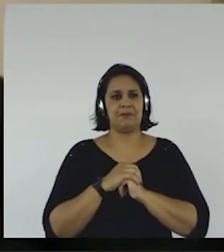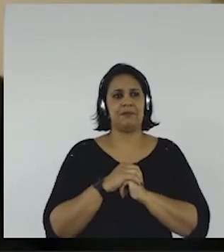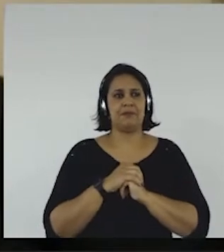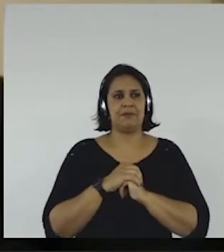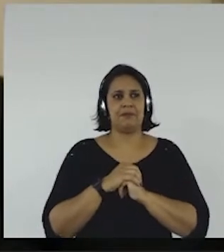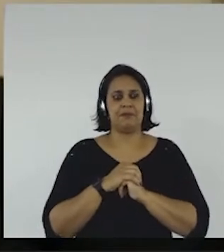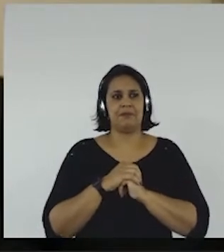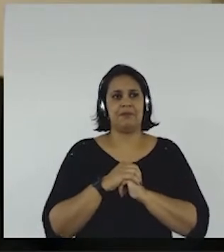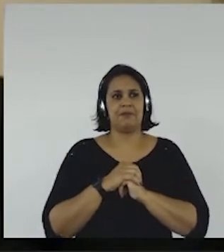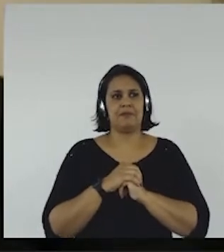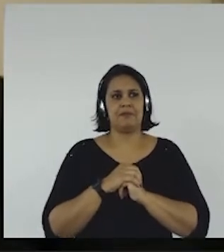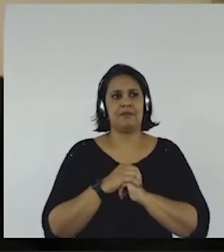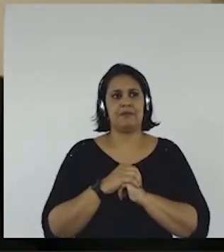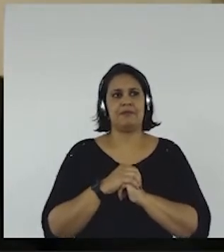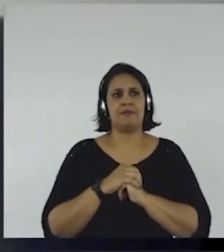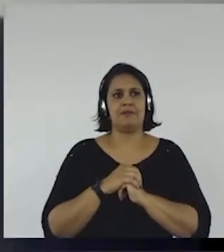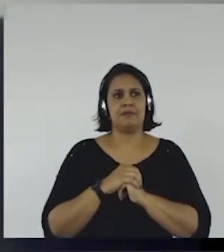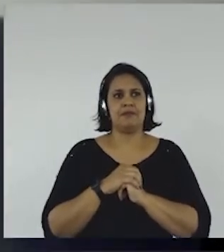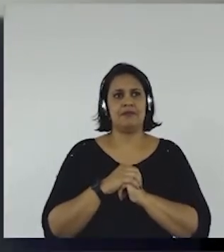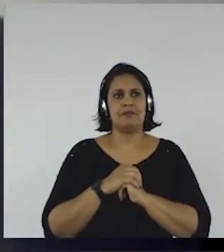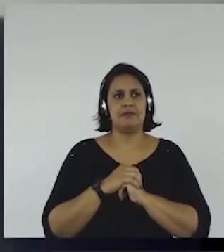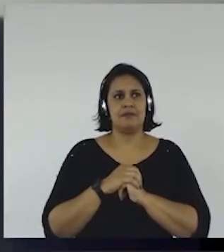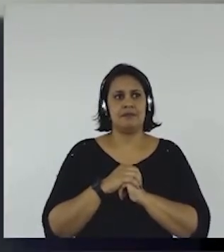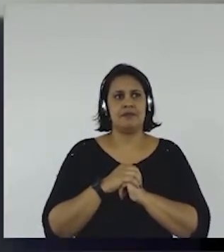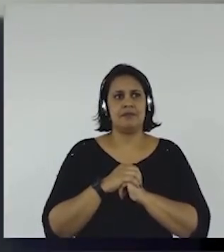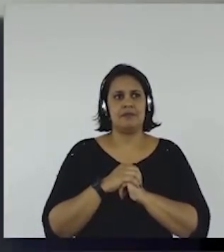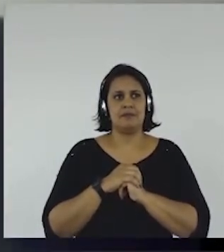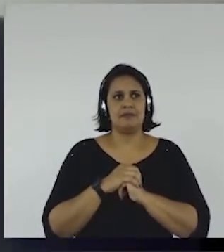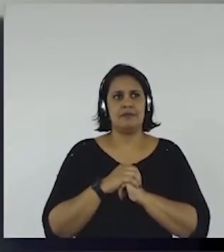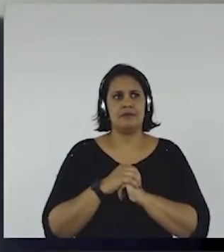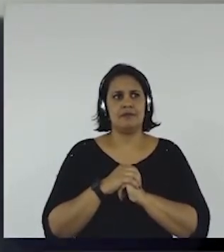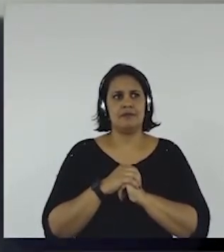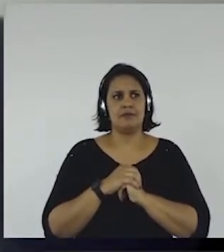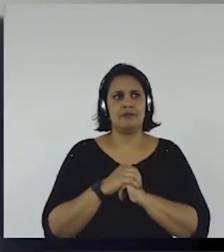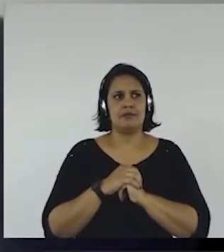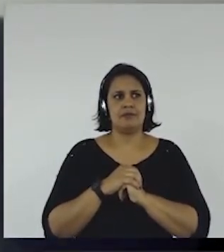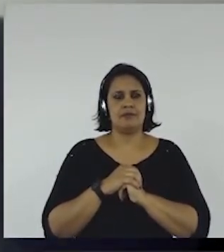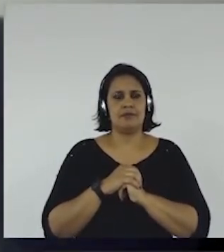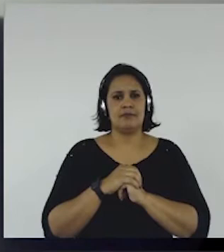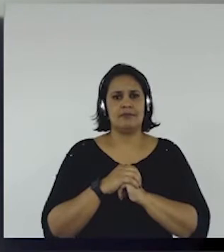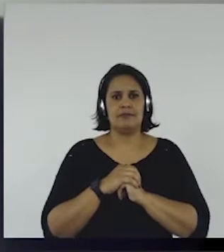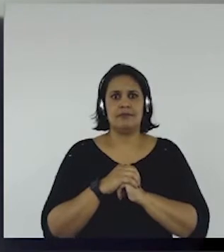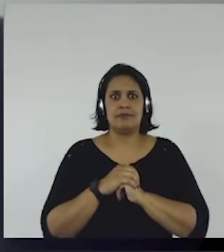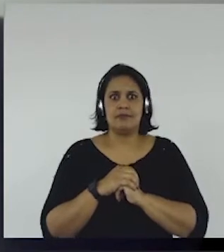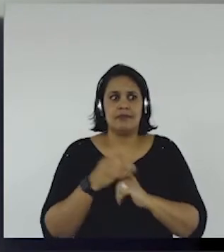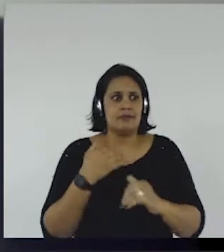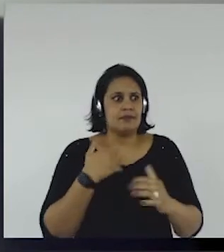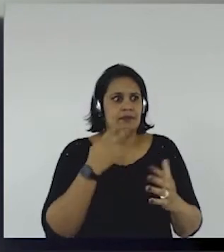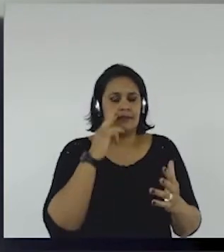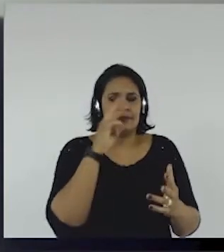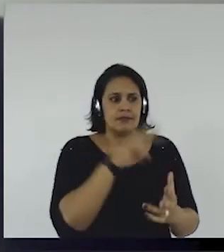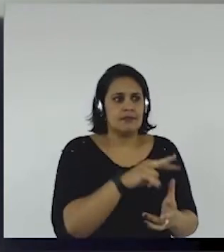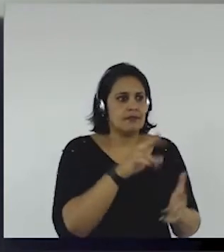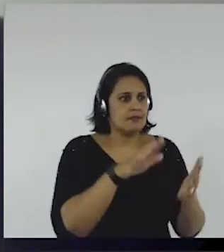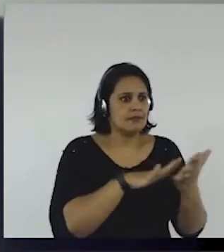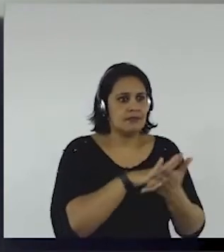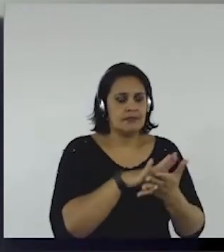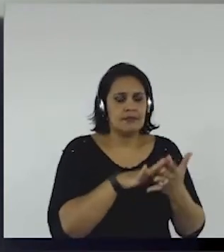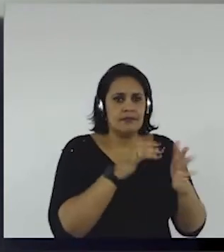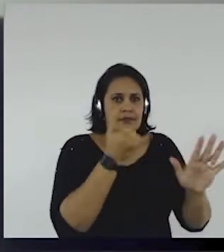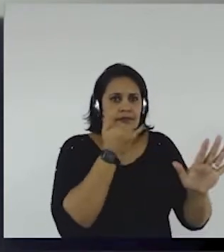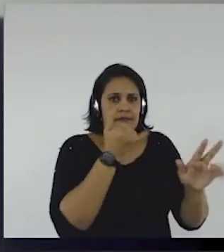E que honra, e eu não percebi. Isso é que é desagradável, porque eu não